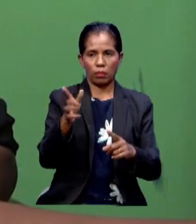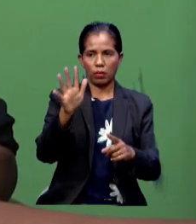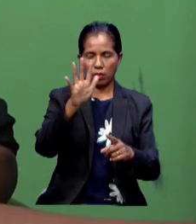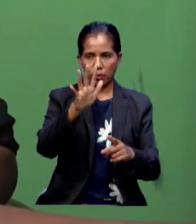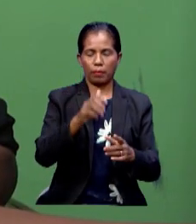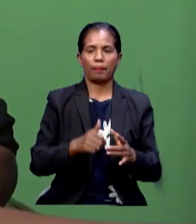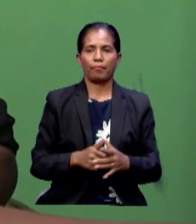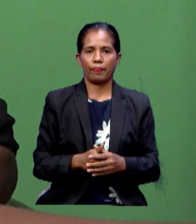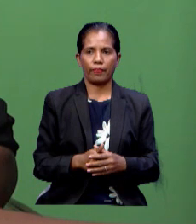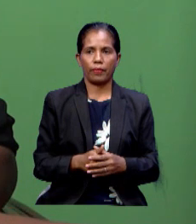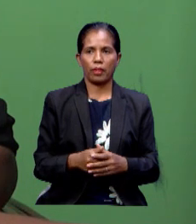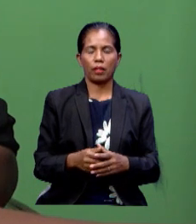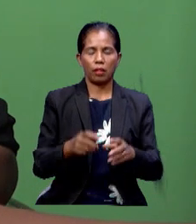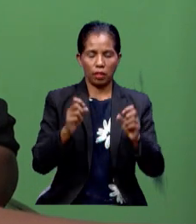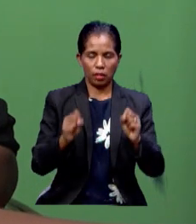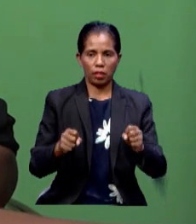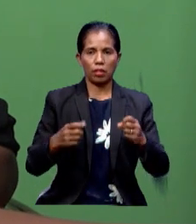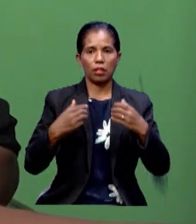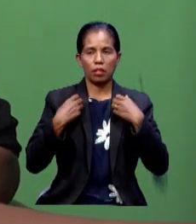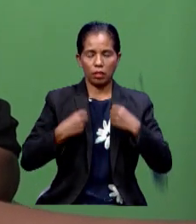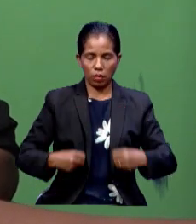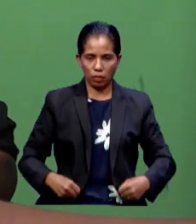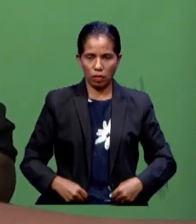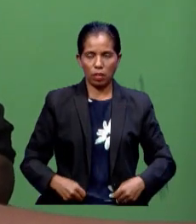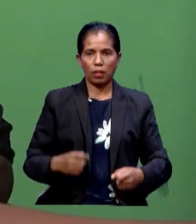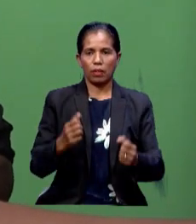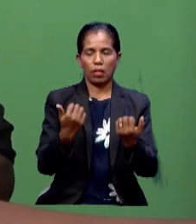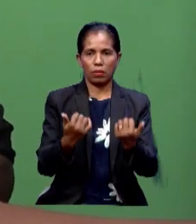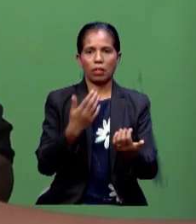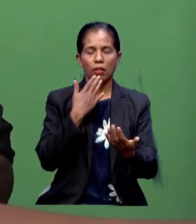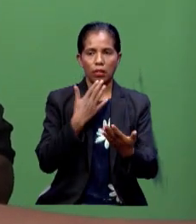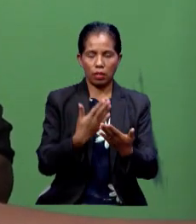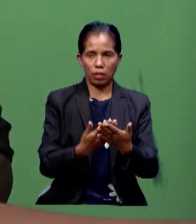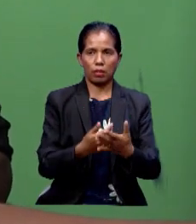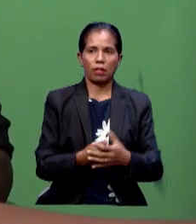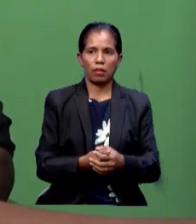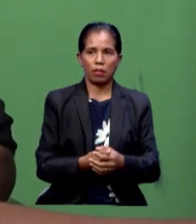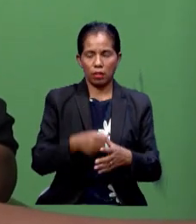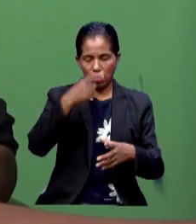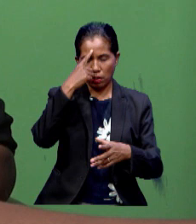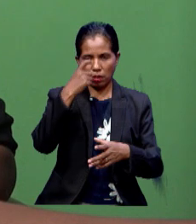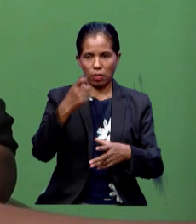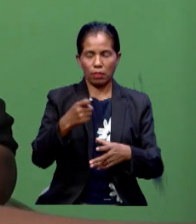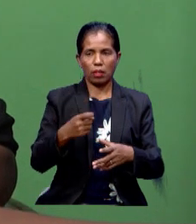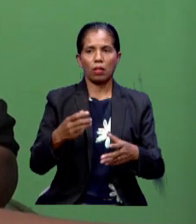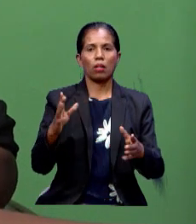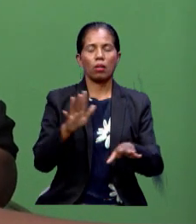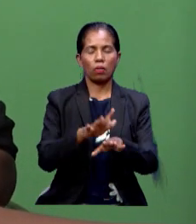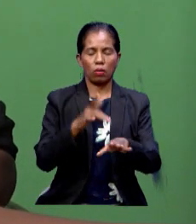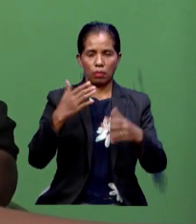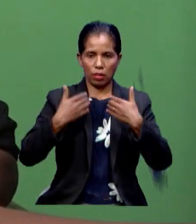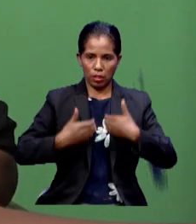94-95. Nebe kerja katuru katak ni situasan oksigennya dia tambah infeksi aku nebe maka afeta banyak pulmau